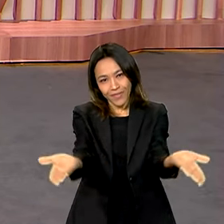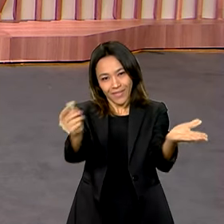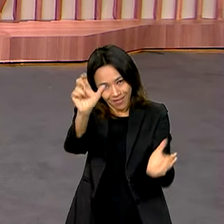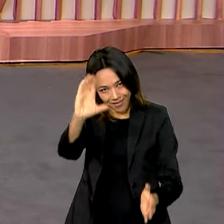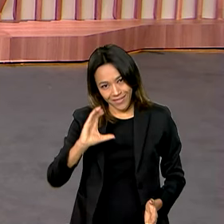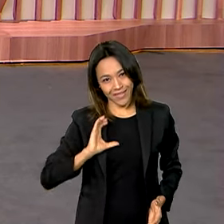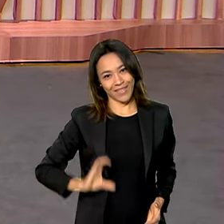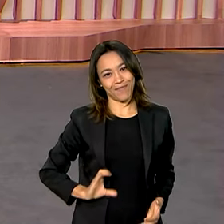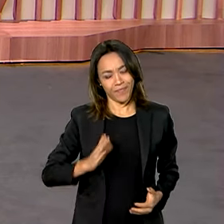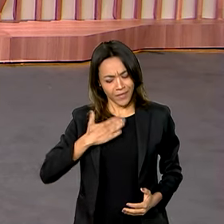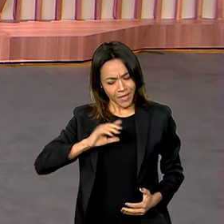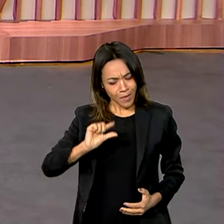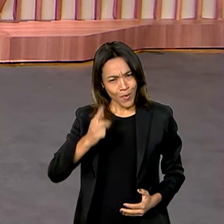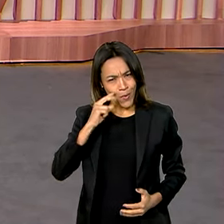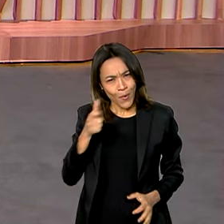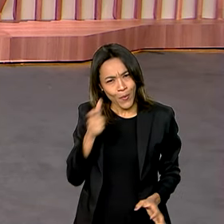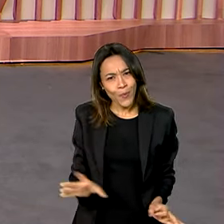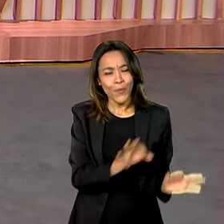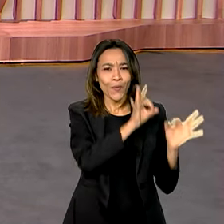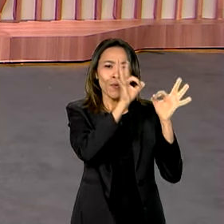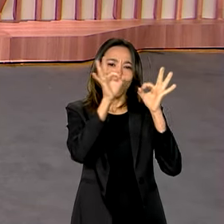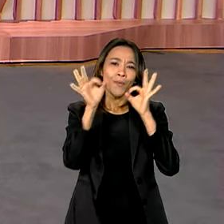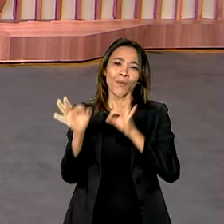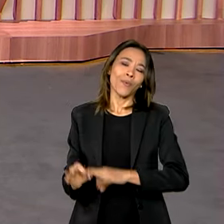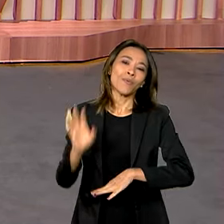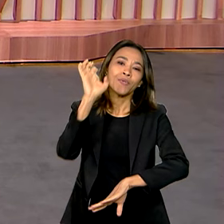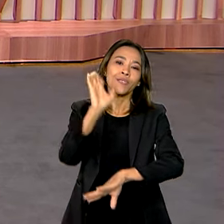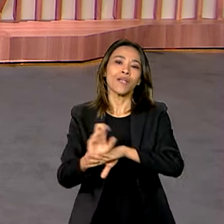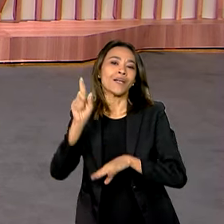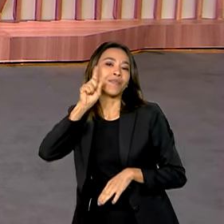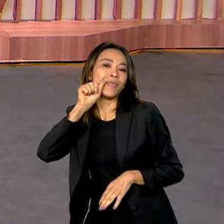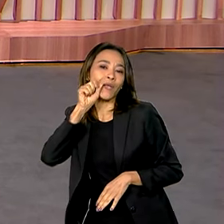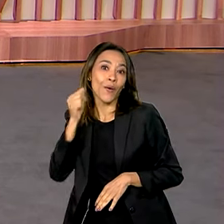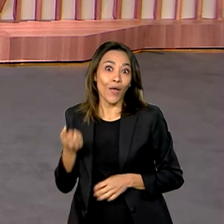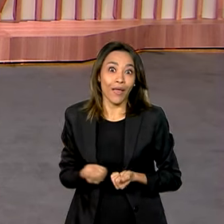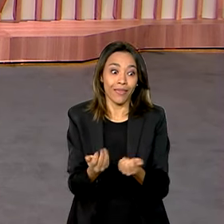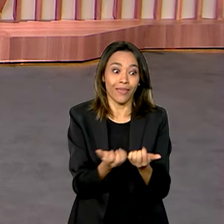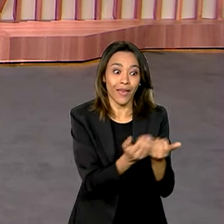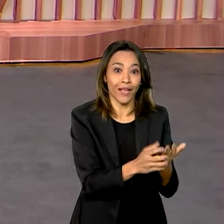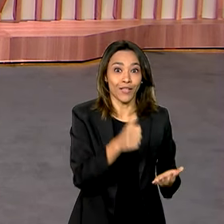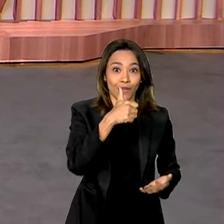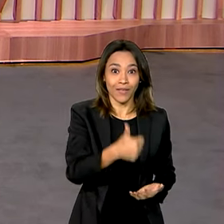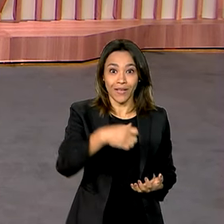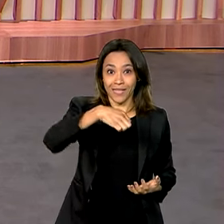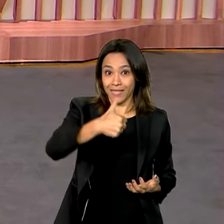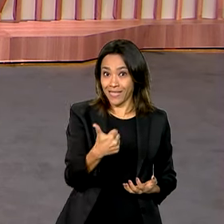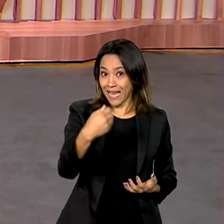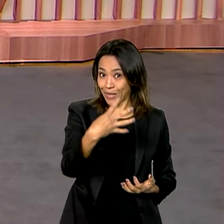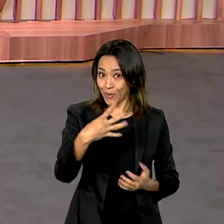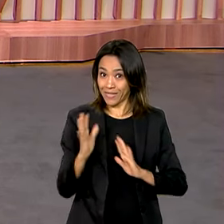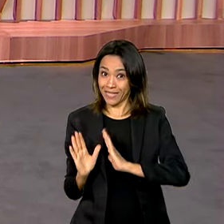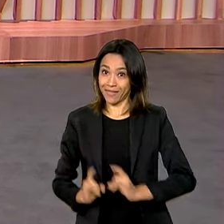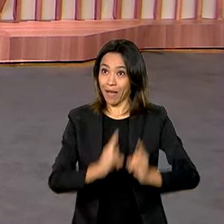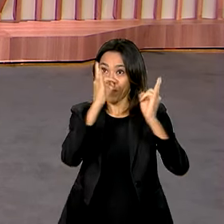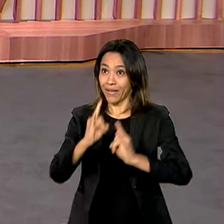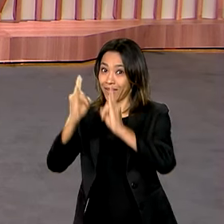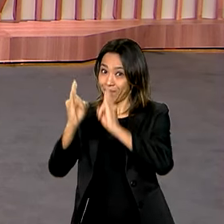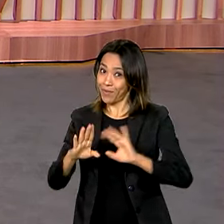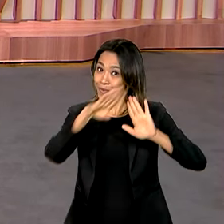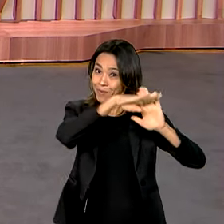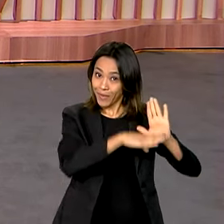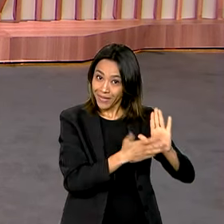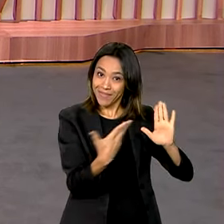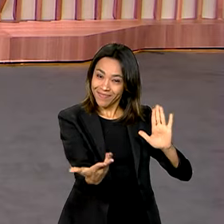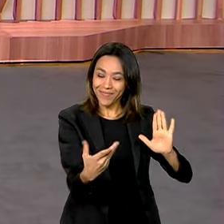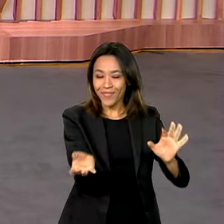cidadão. Daqui a pouco, você acompanha ao vivo de Maceió a entrega de 914 unidades habitacionais do Minha Casa Minha